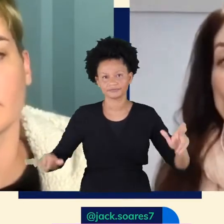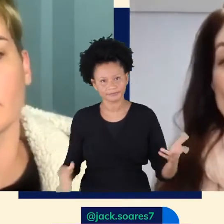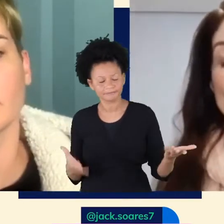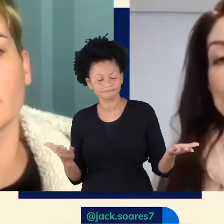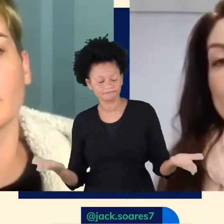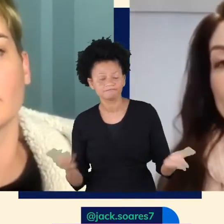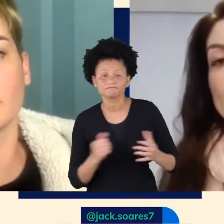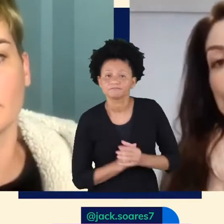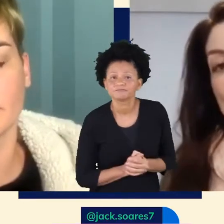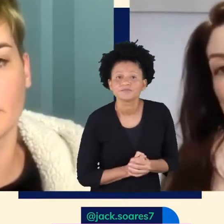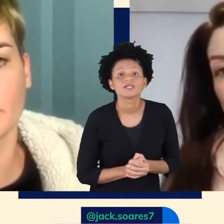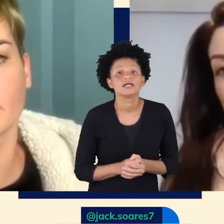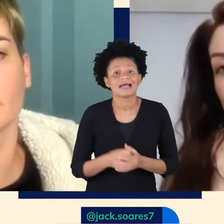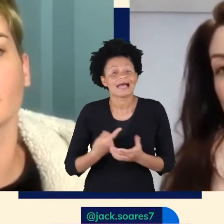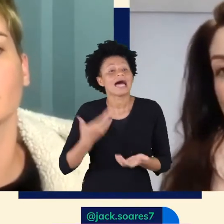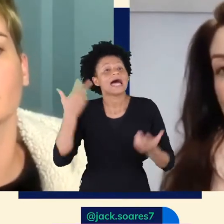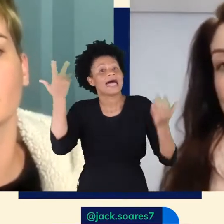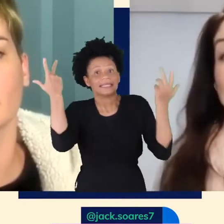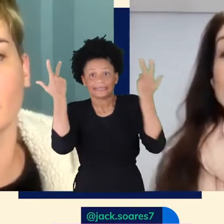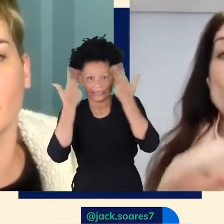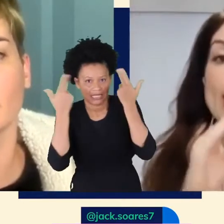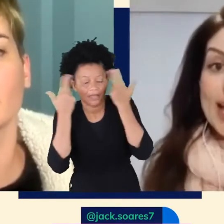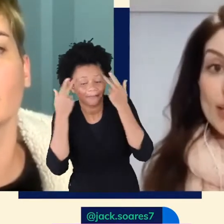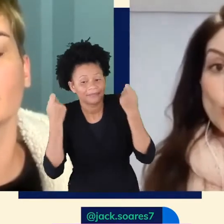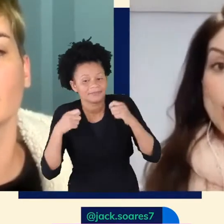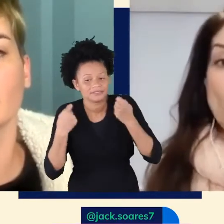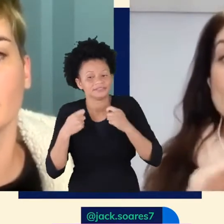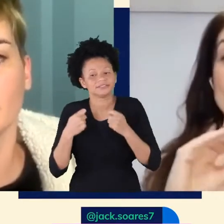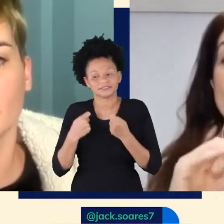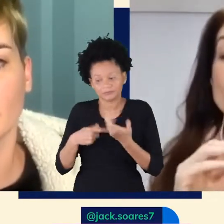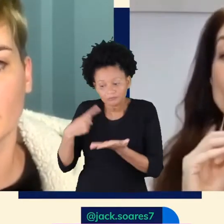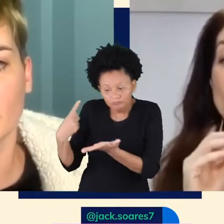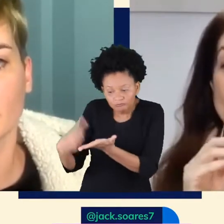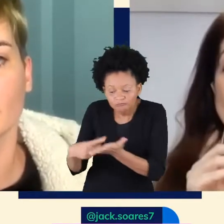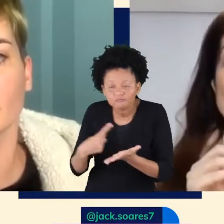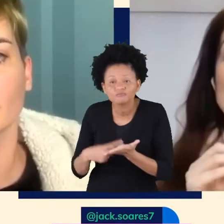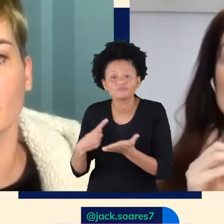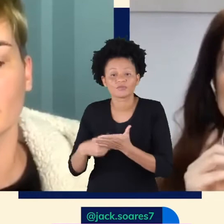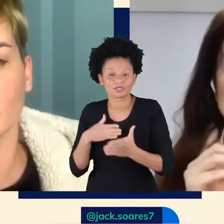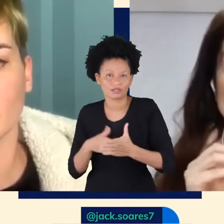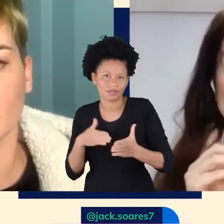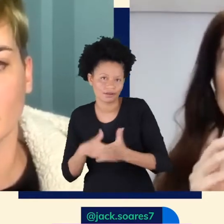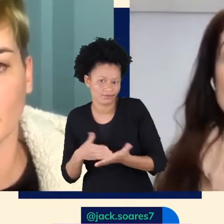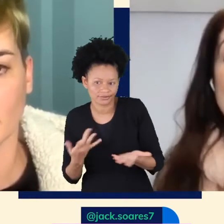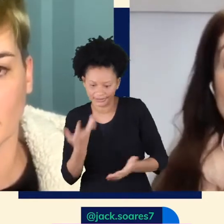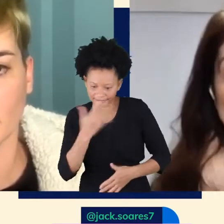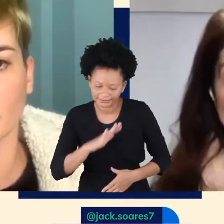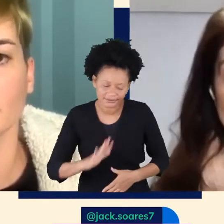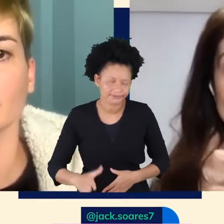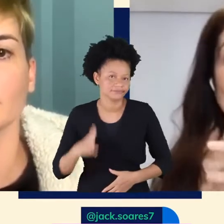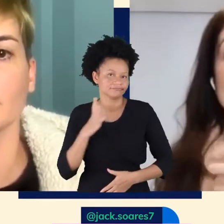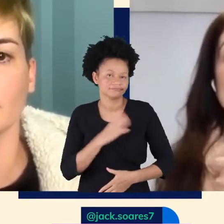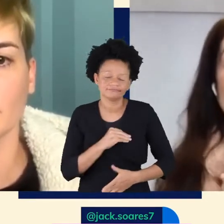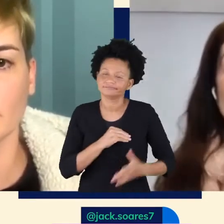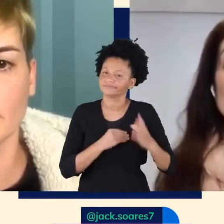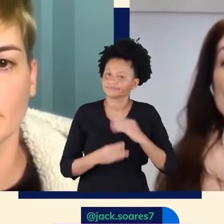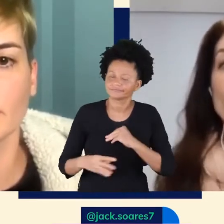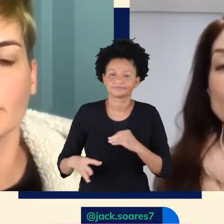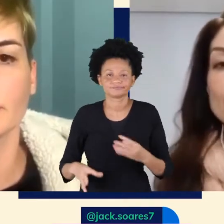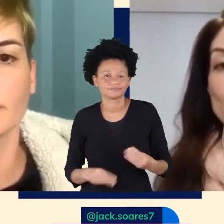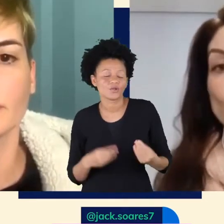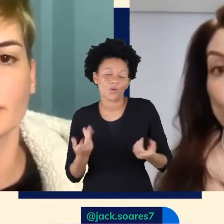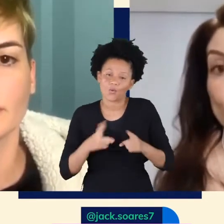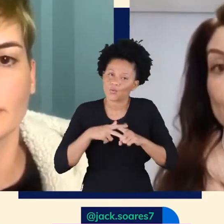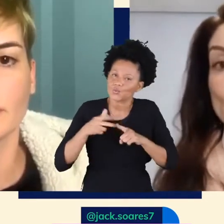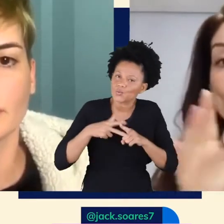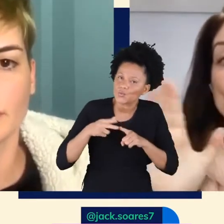vai reagir nas diferentes situações, tá? Então, é natural, mas tem que estabelecer os limites. Agora, se a criança fica tocando